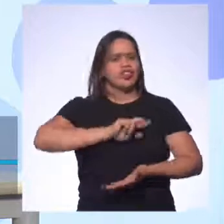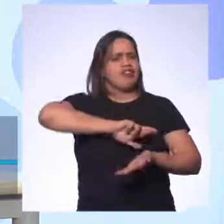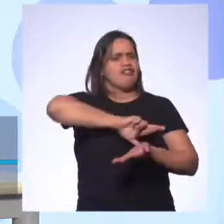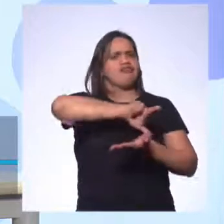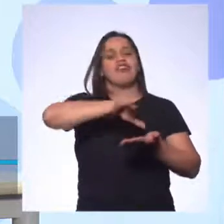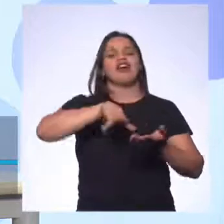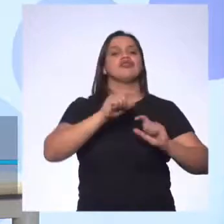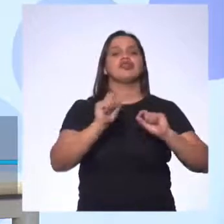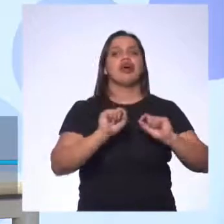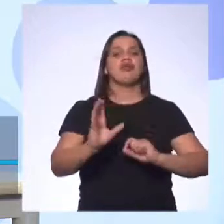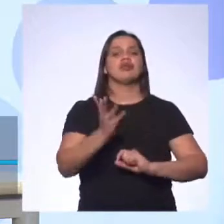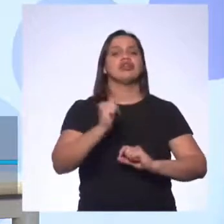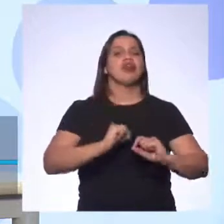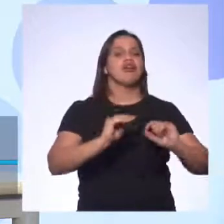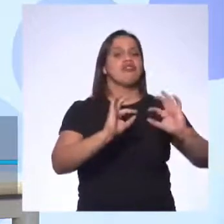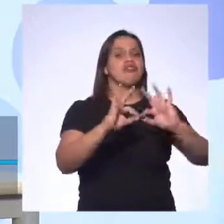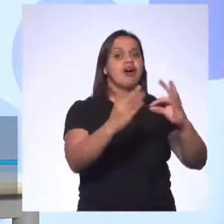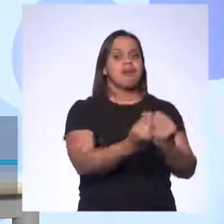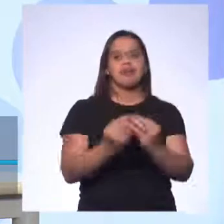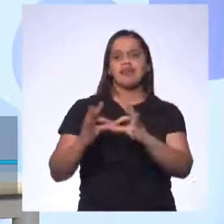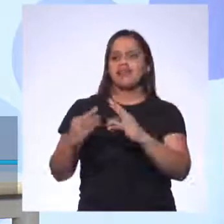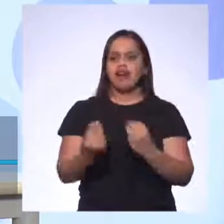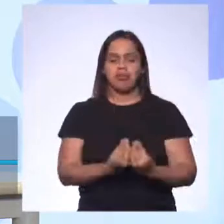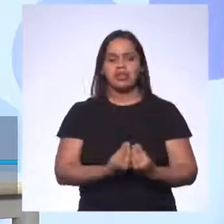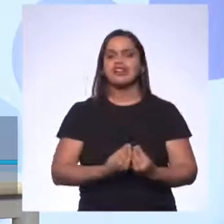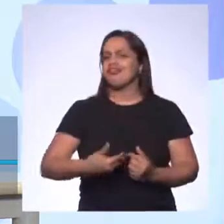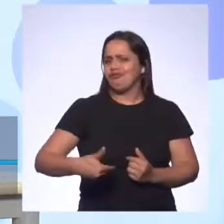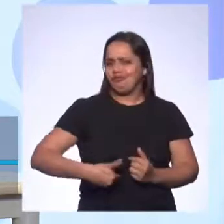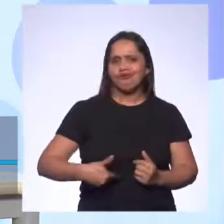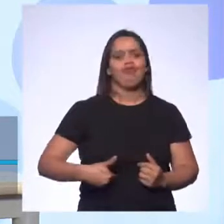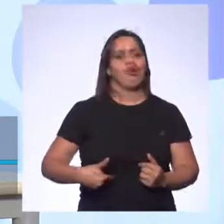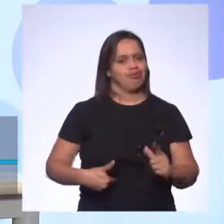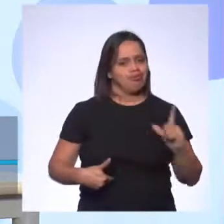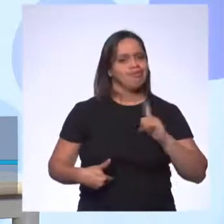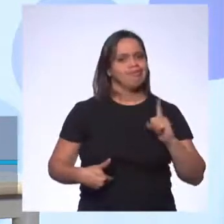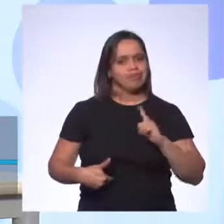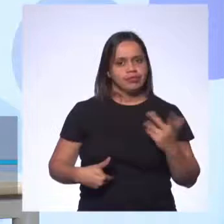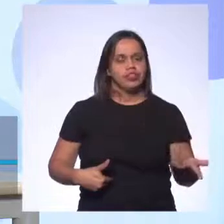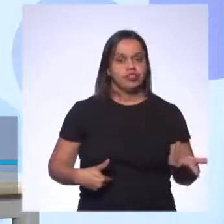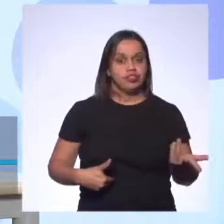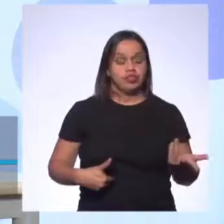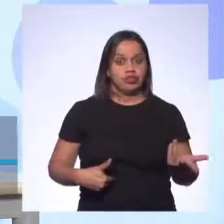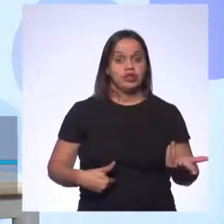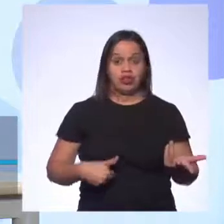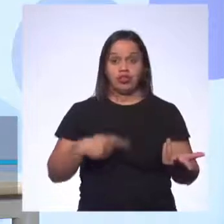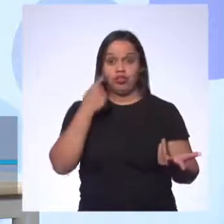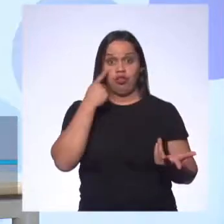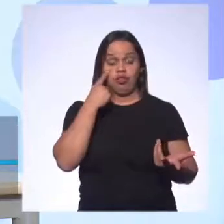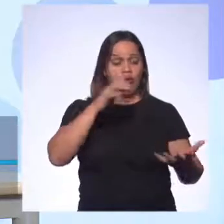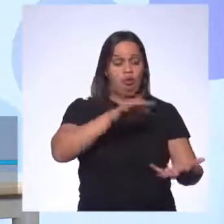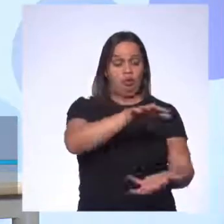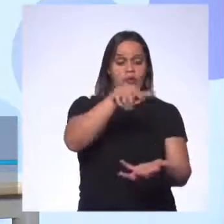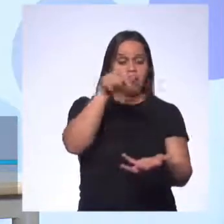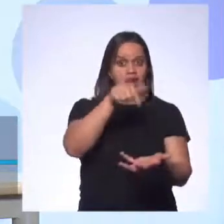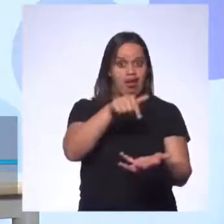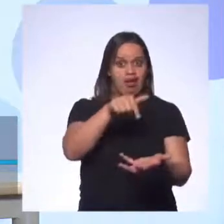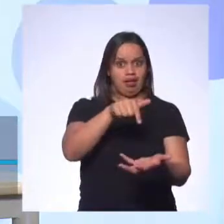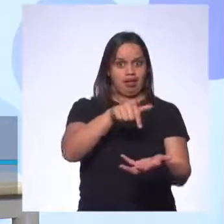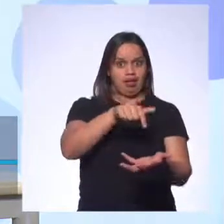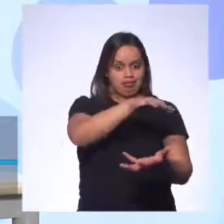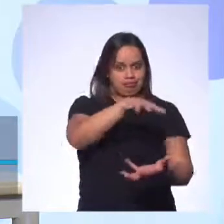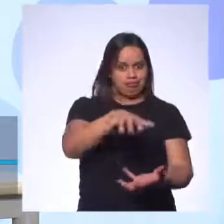de famílias que passavam fome mesmo. Então, para um planeta, né, ser sustentável,